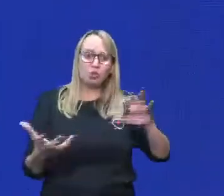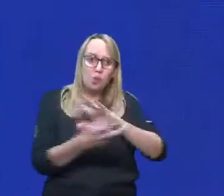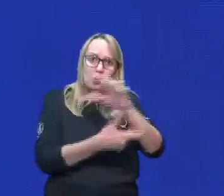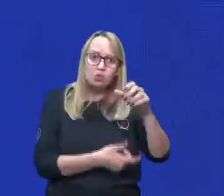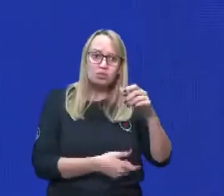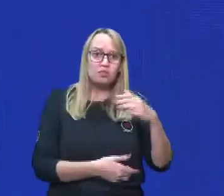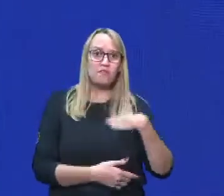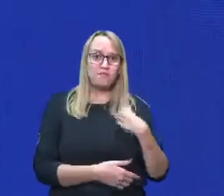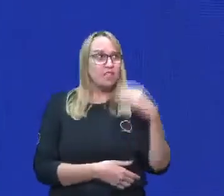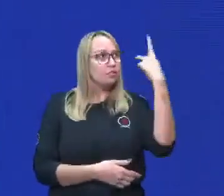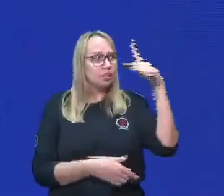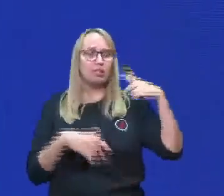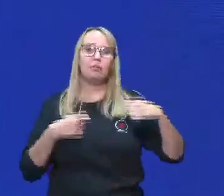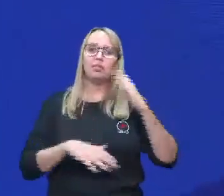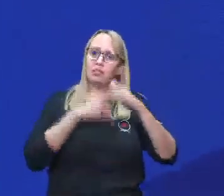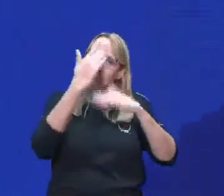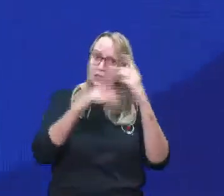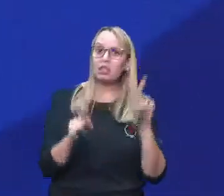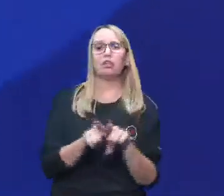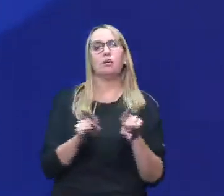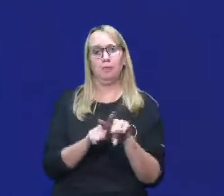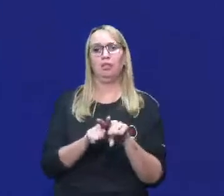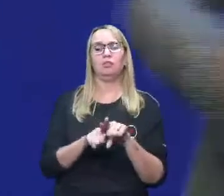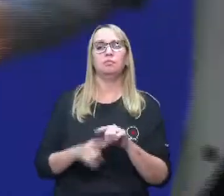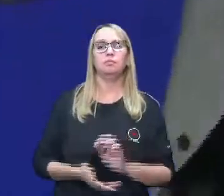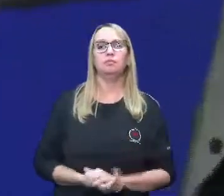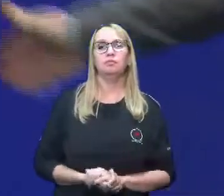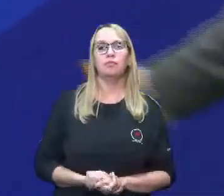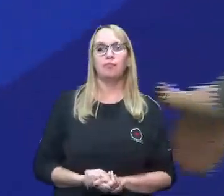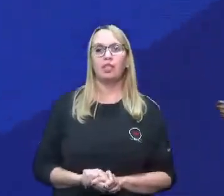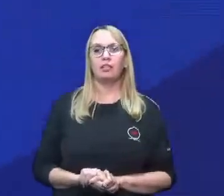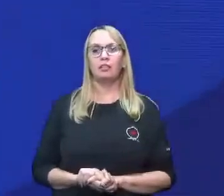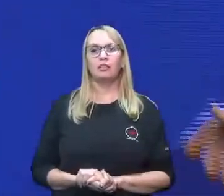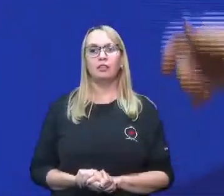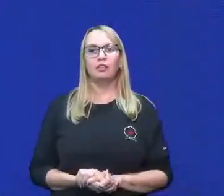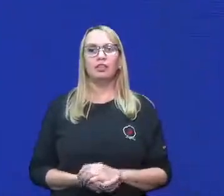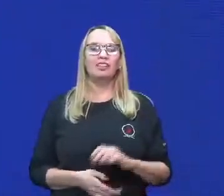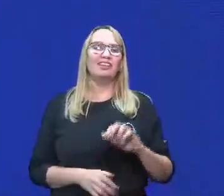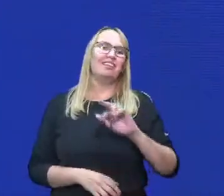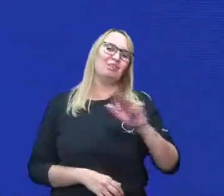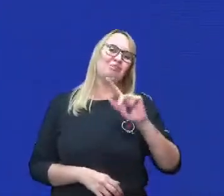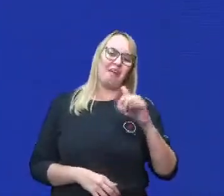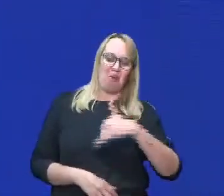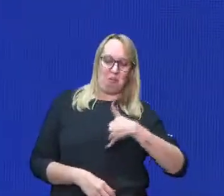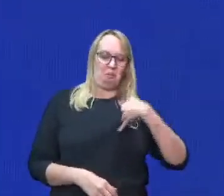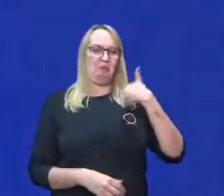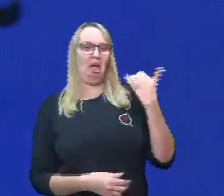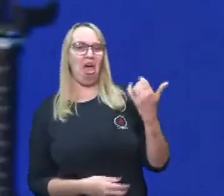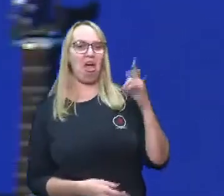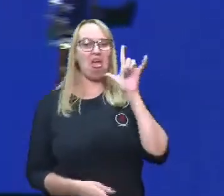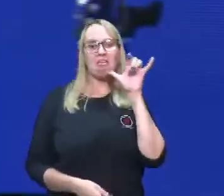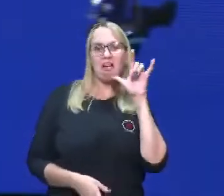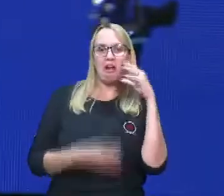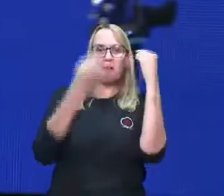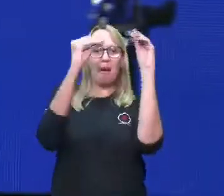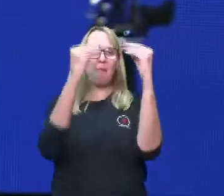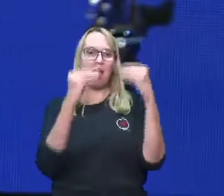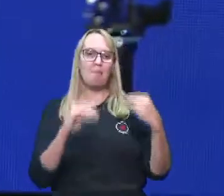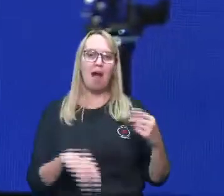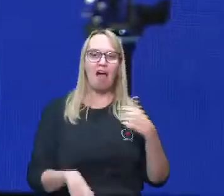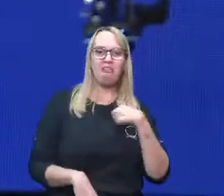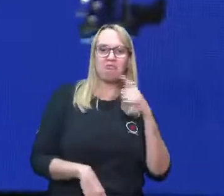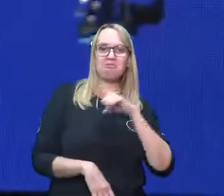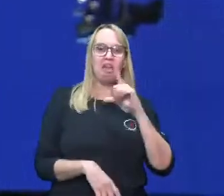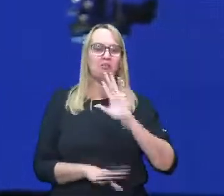isso? Ou seja, não estou falando de ostentação, não é pegar e postar lá no Instagram, mostrar, olha só,